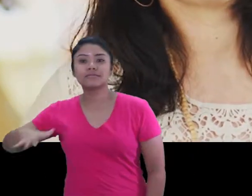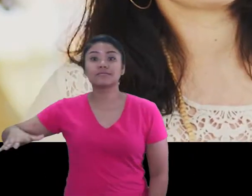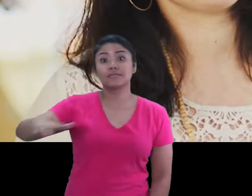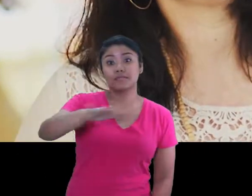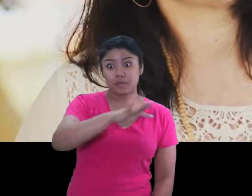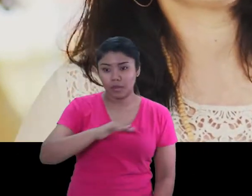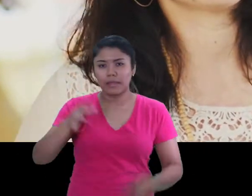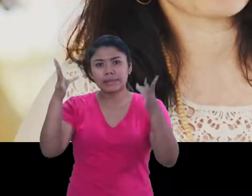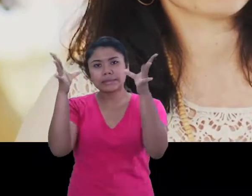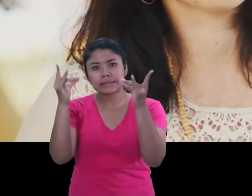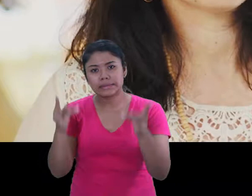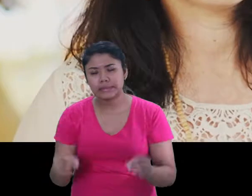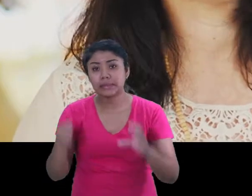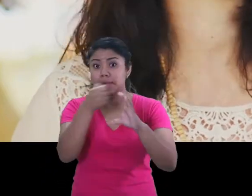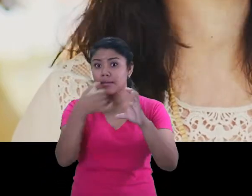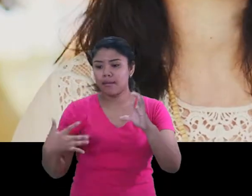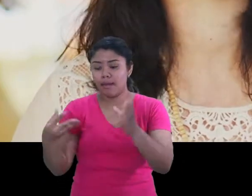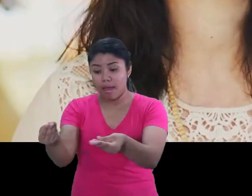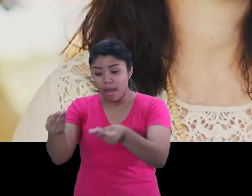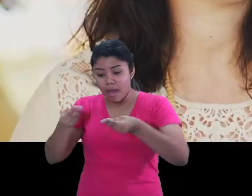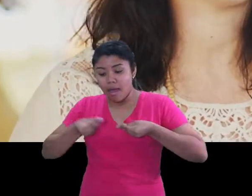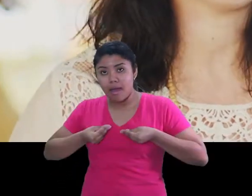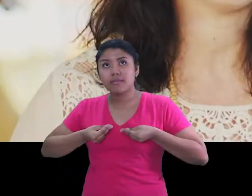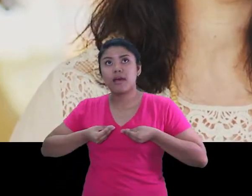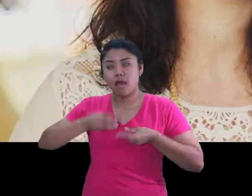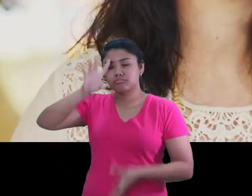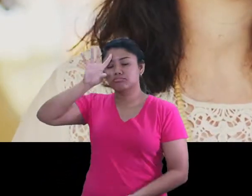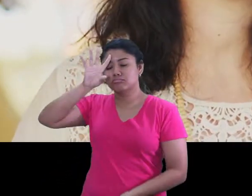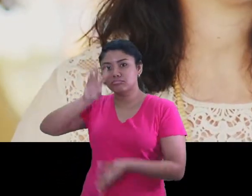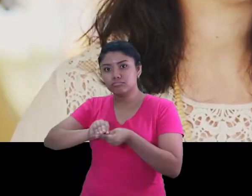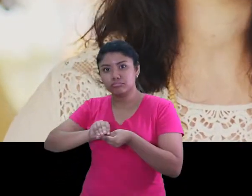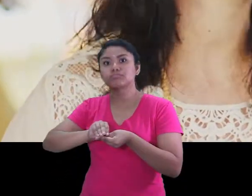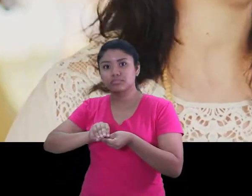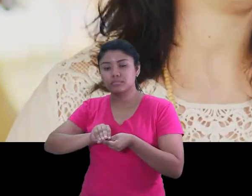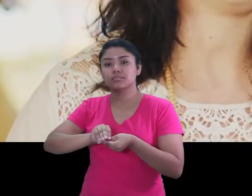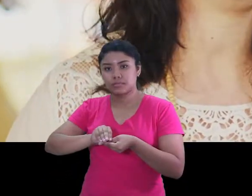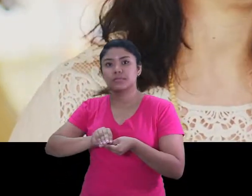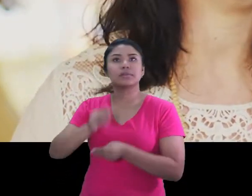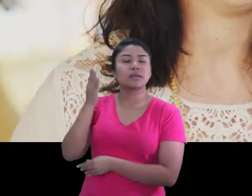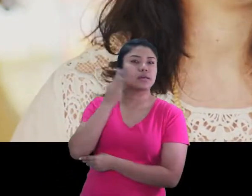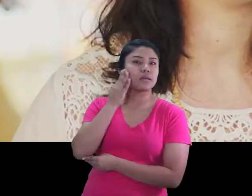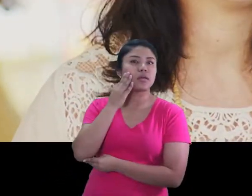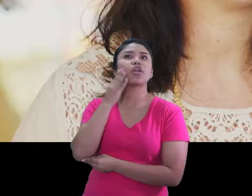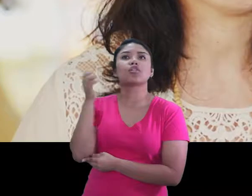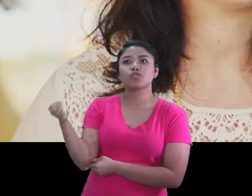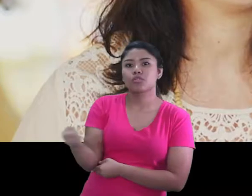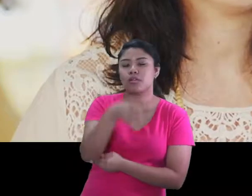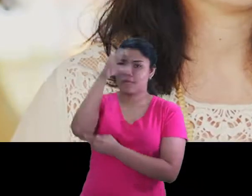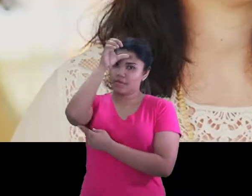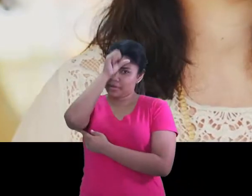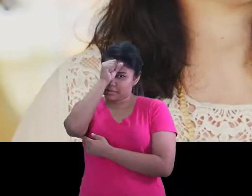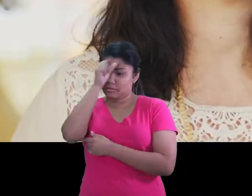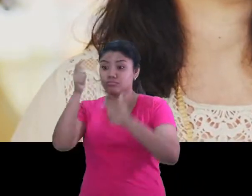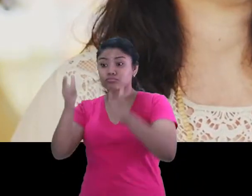o cheiro desse espaço, eles são elementos que provocam as pessoas que ali habitam nesse espaço